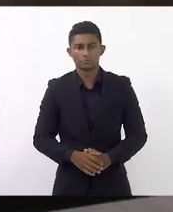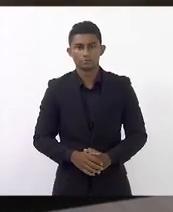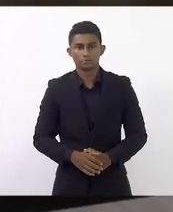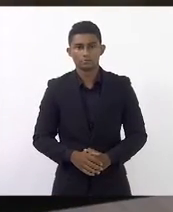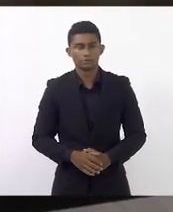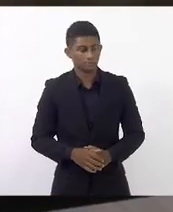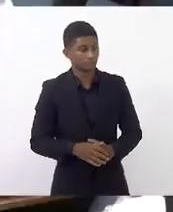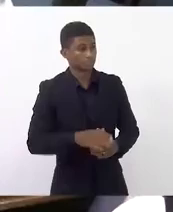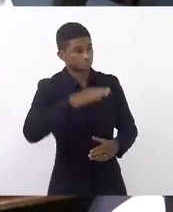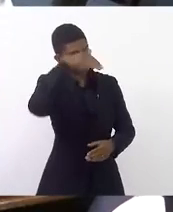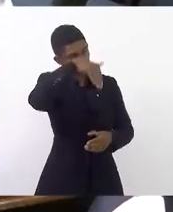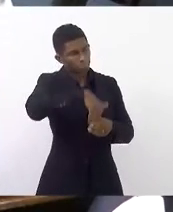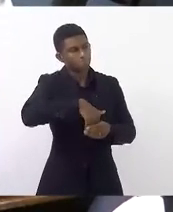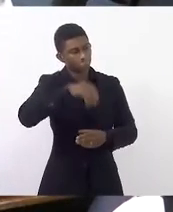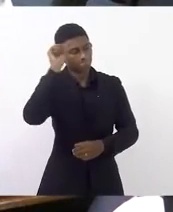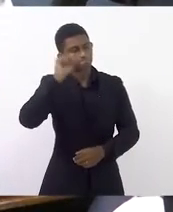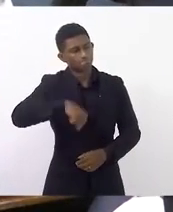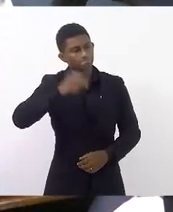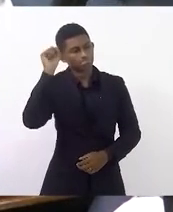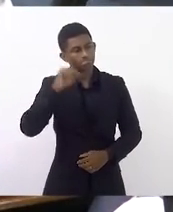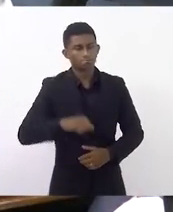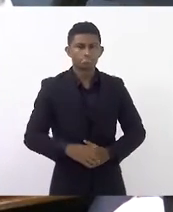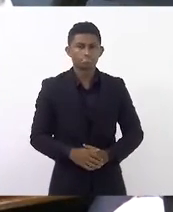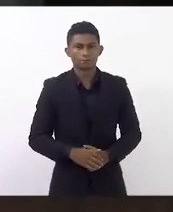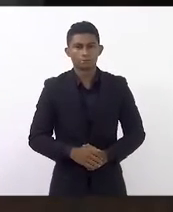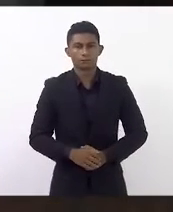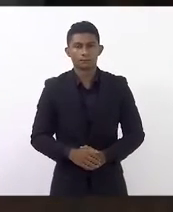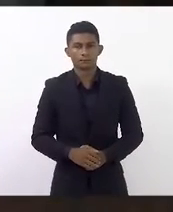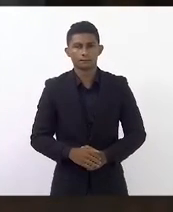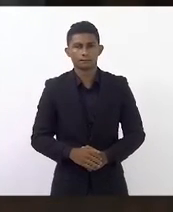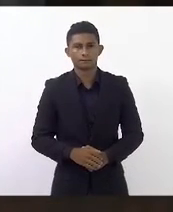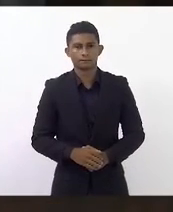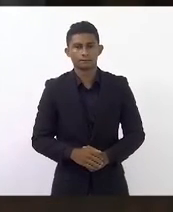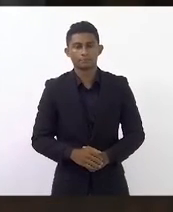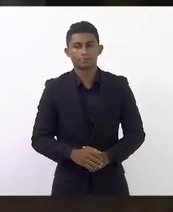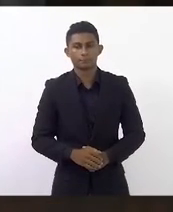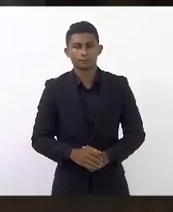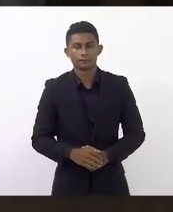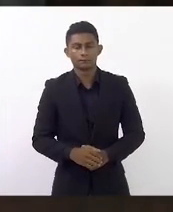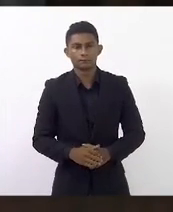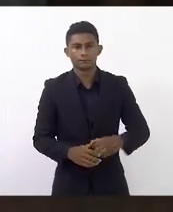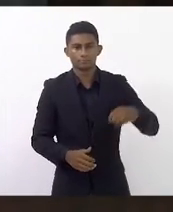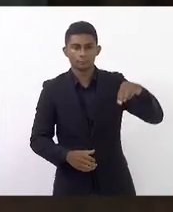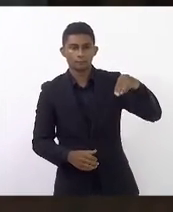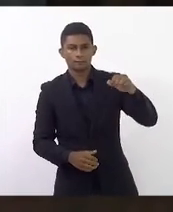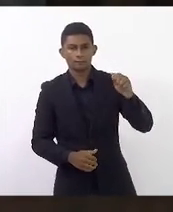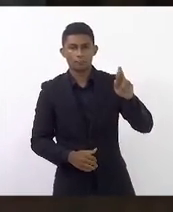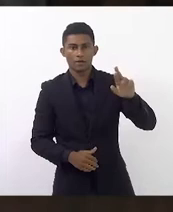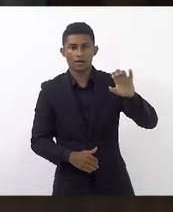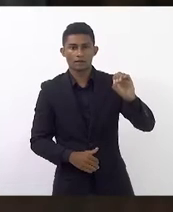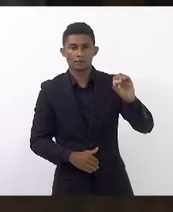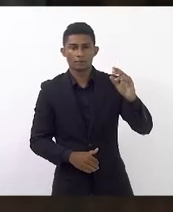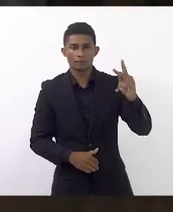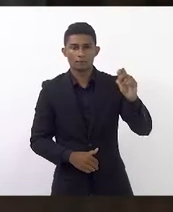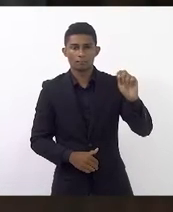Voto sim. Voto sim. Deputado Márcio Pacheco, voto sim.